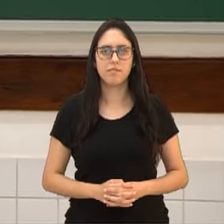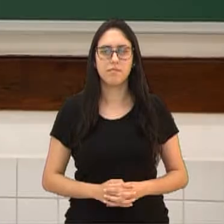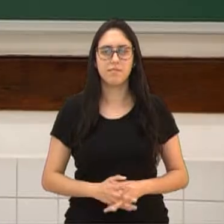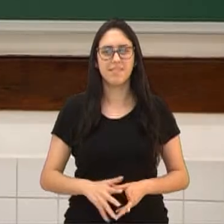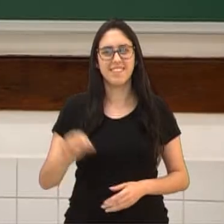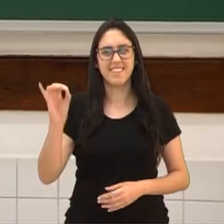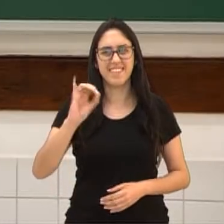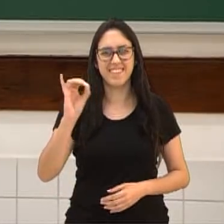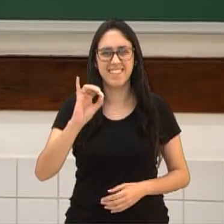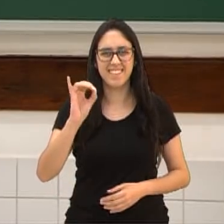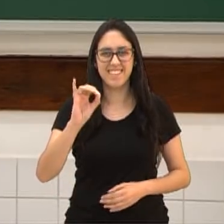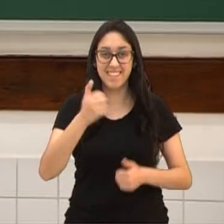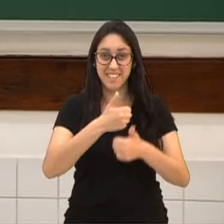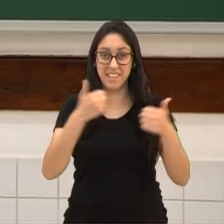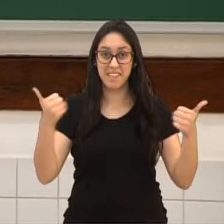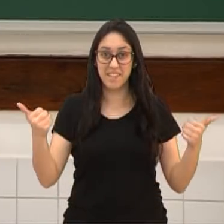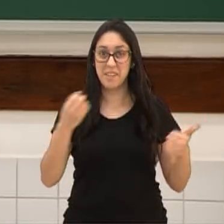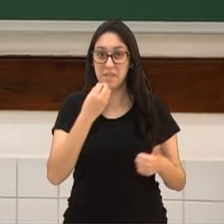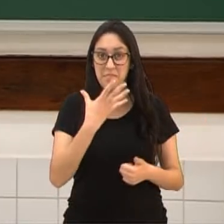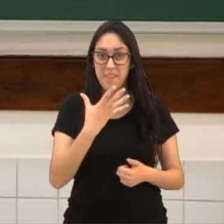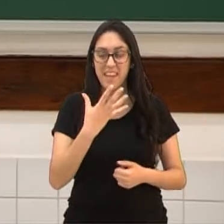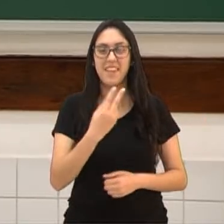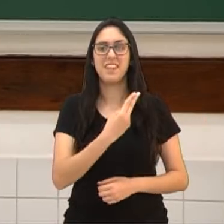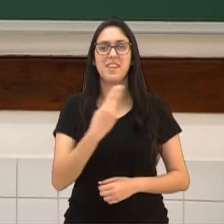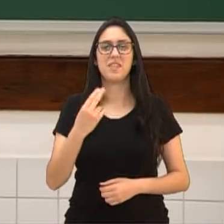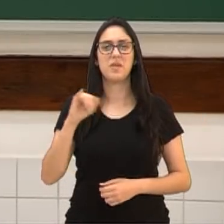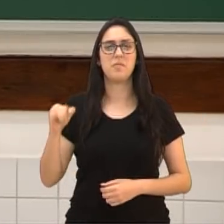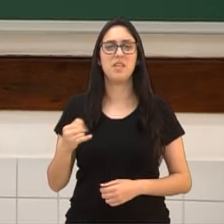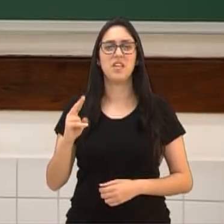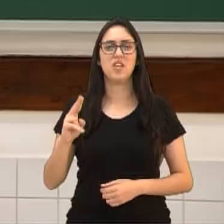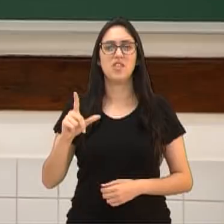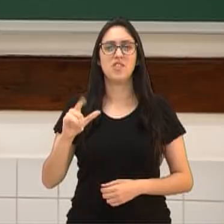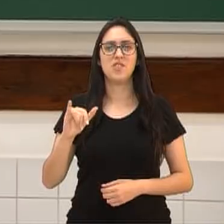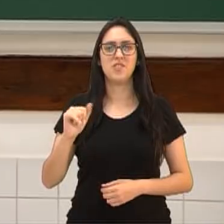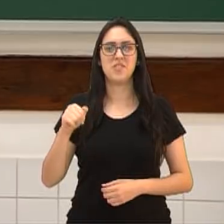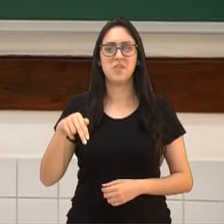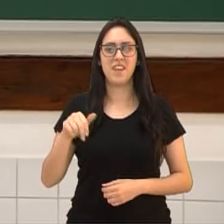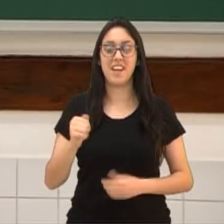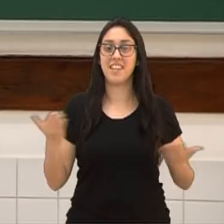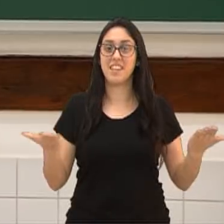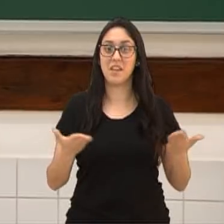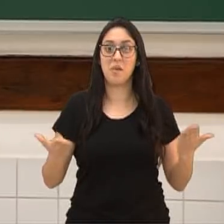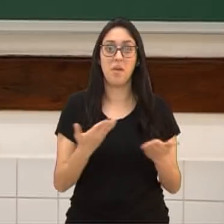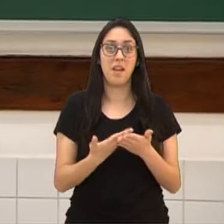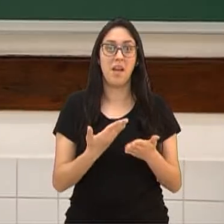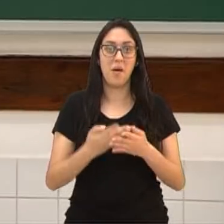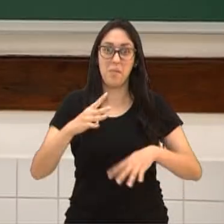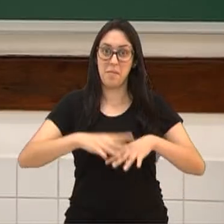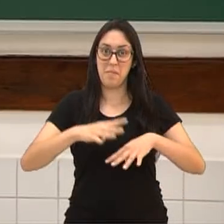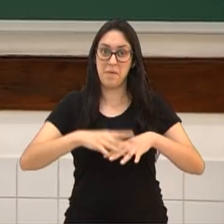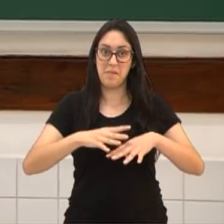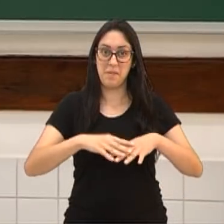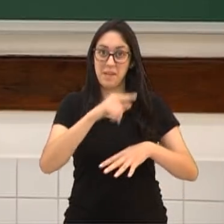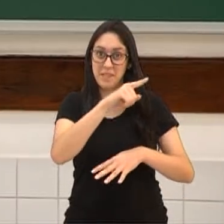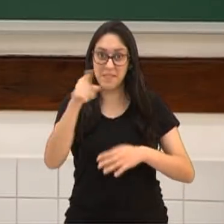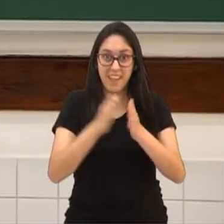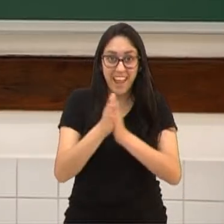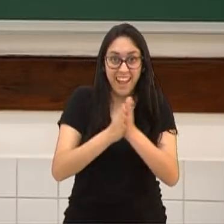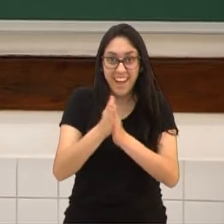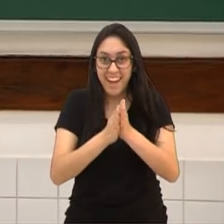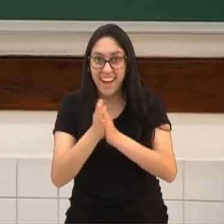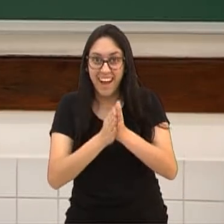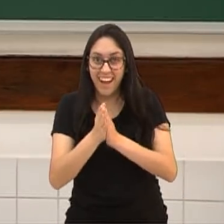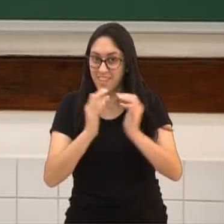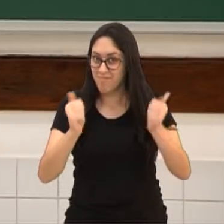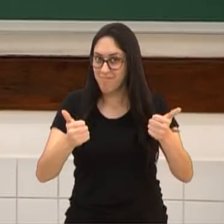Olá, pessoas! Tudo bem com vocês? Eu sou a professora Juliana e estamos aqui para mais uma aula de matemática. Está ansioso por isso?